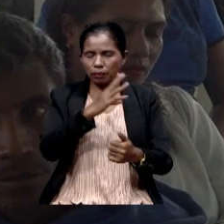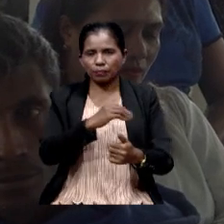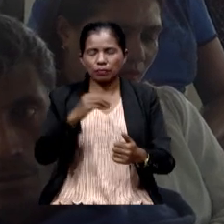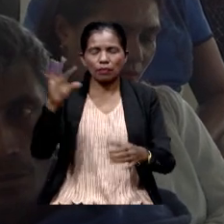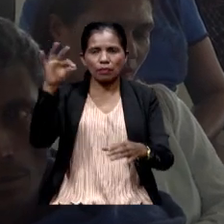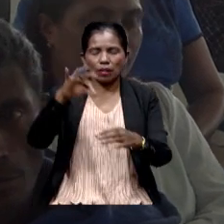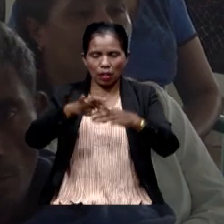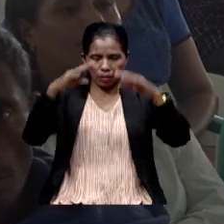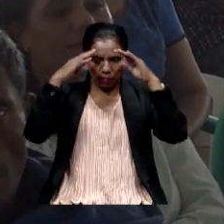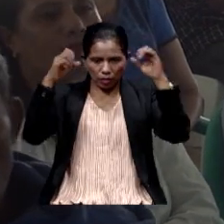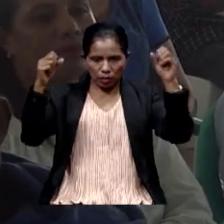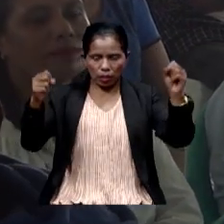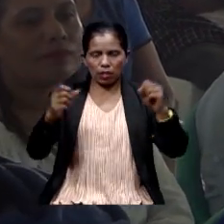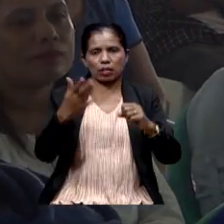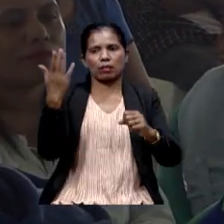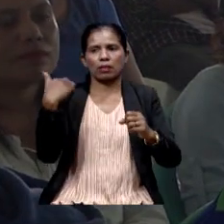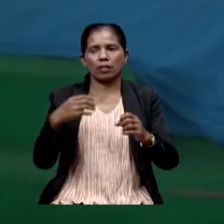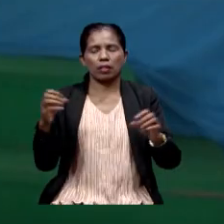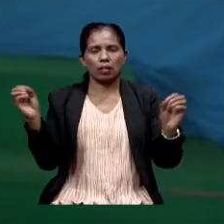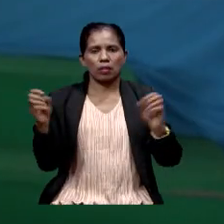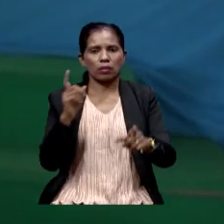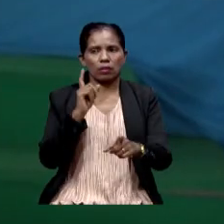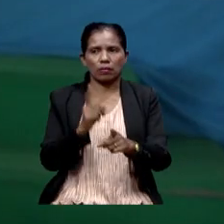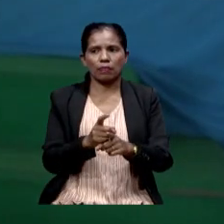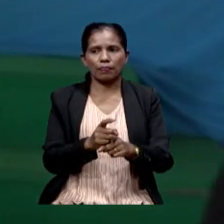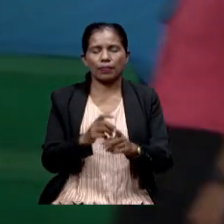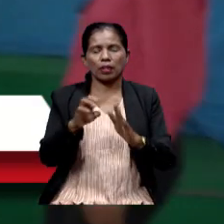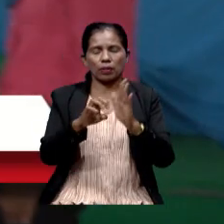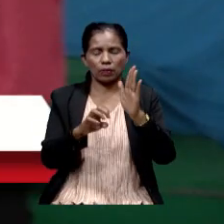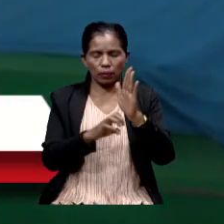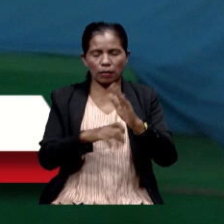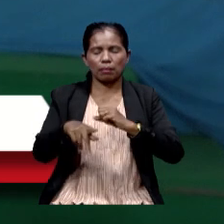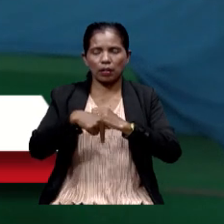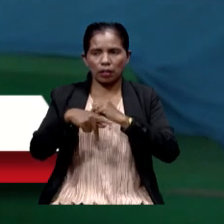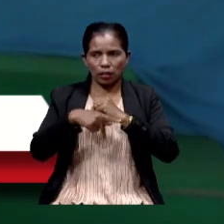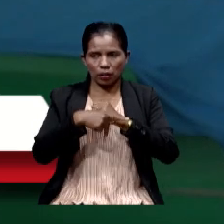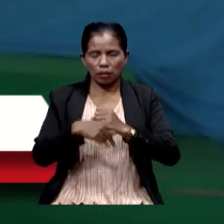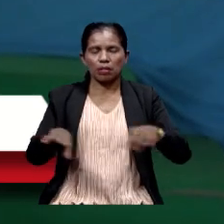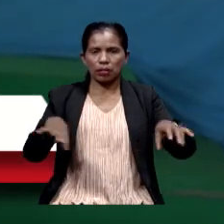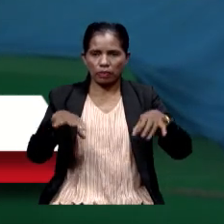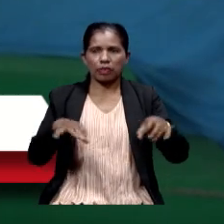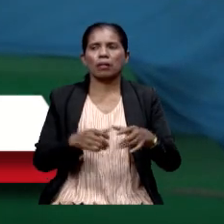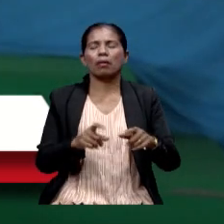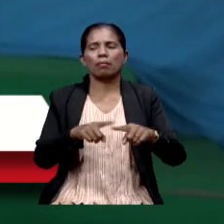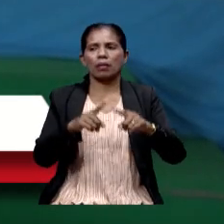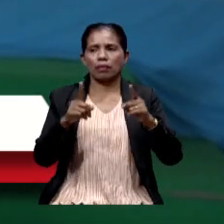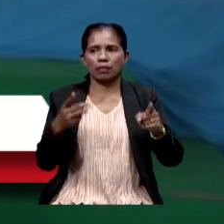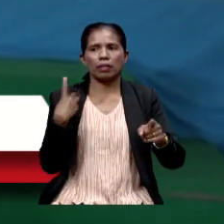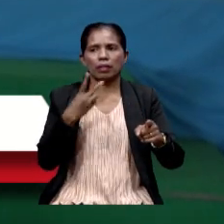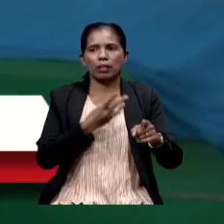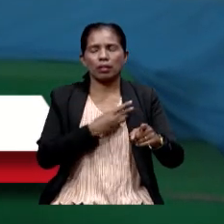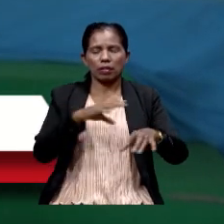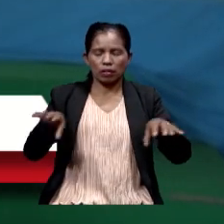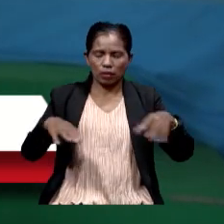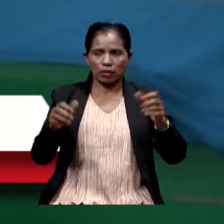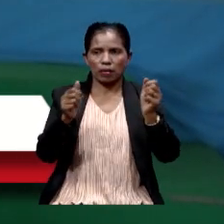eleição presidencial de Uba, lá os de estrutura partido, o quadro se remessa como serviço. Me be ite serviço ho